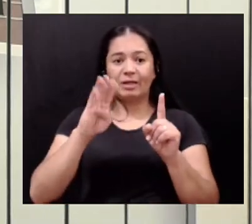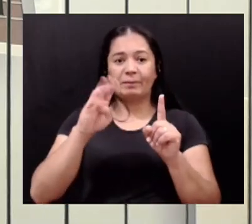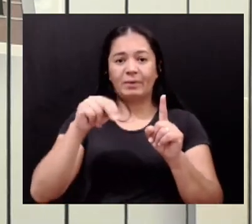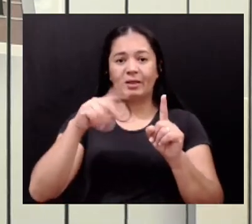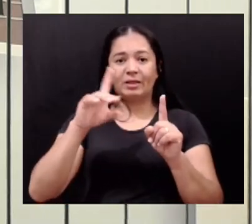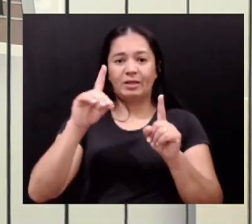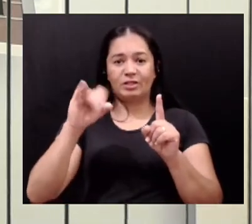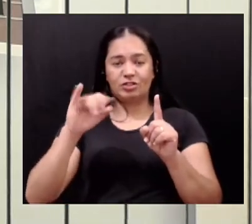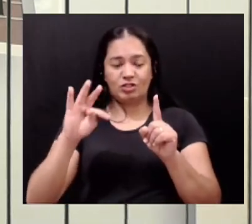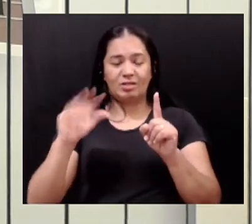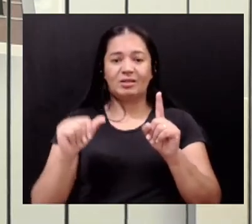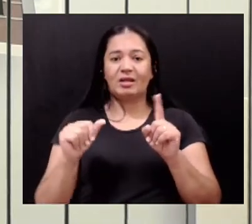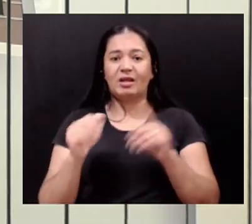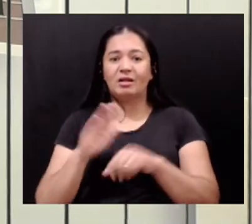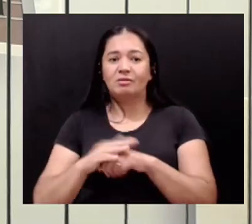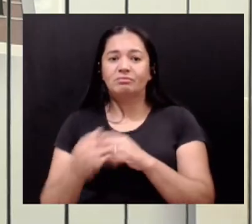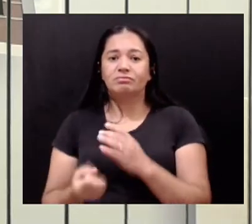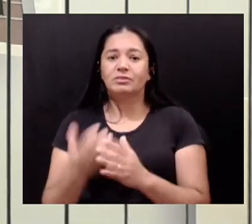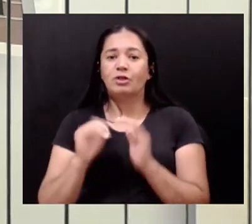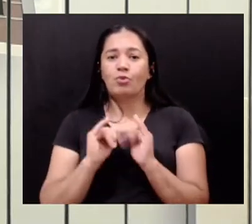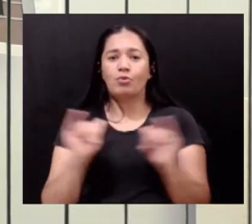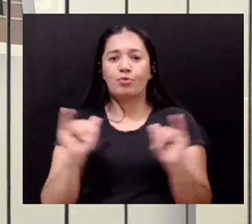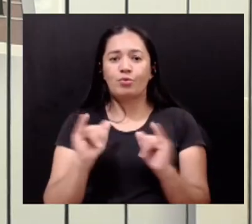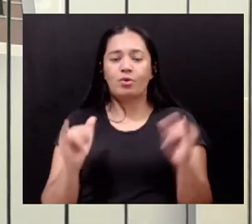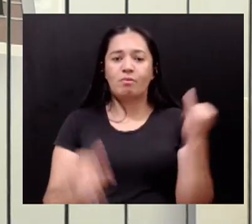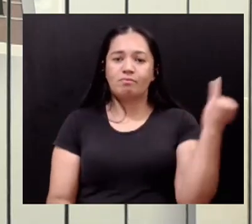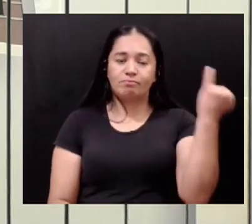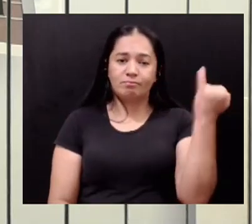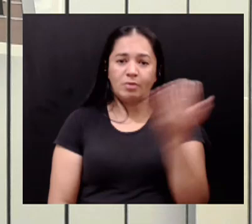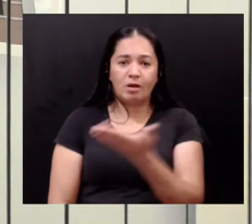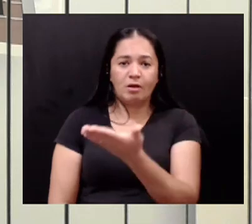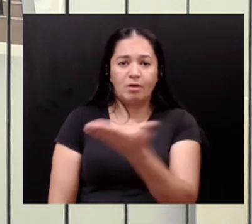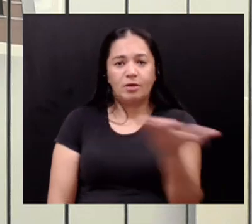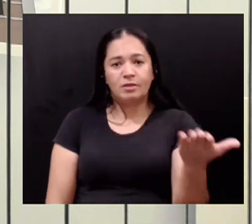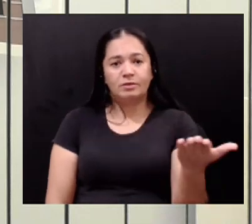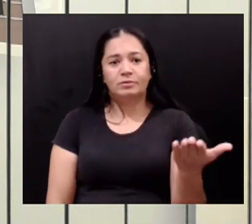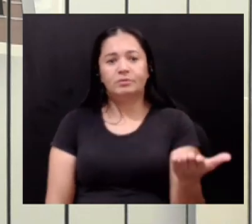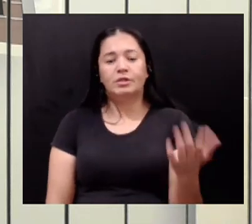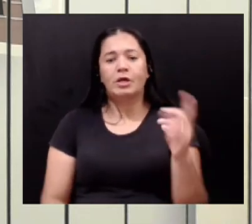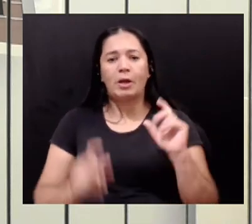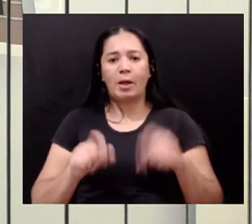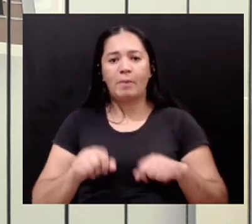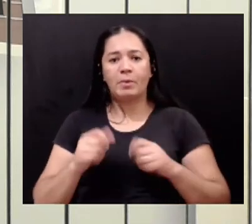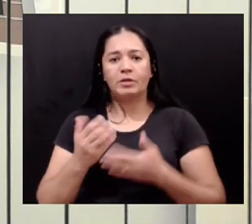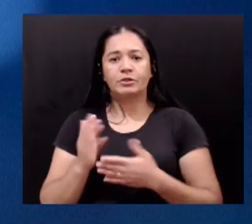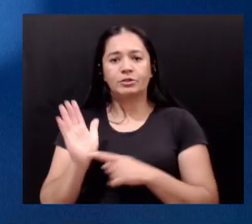recado importantíssimo para você que tem condições de ajudar.